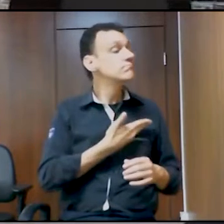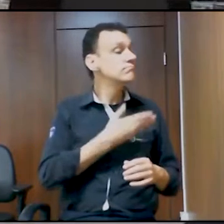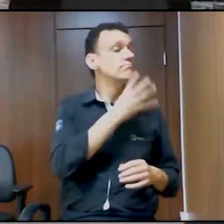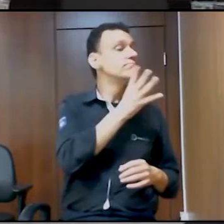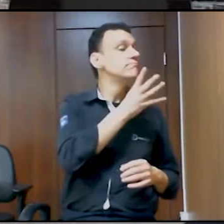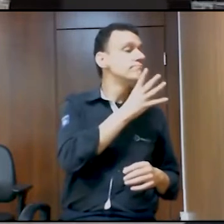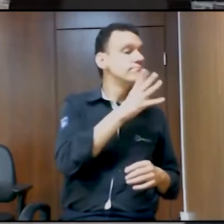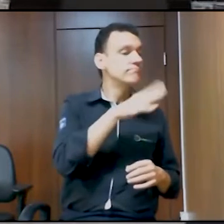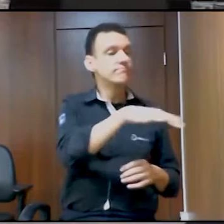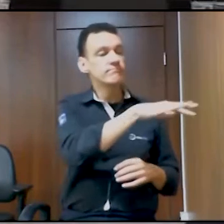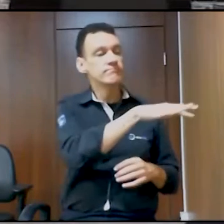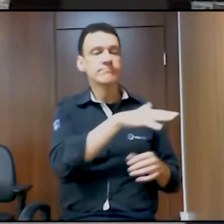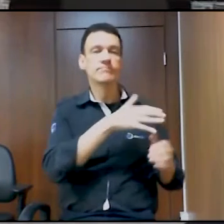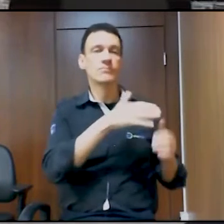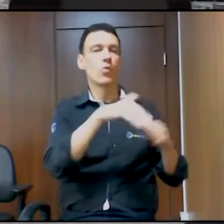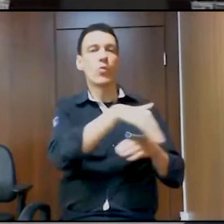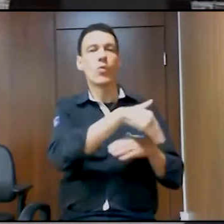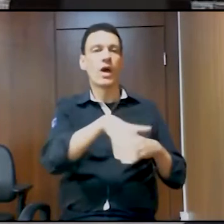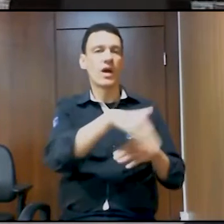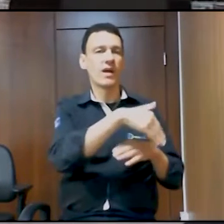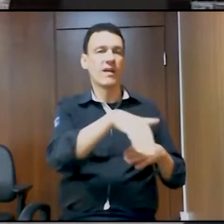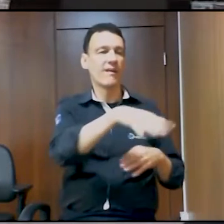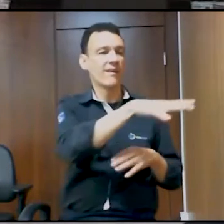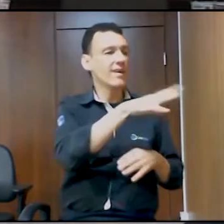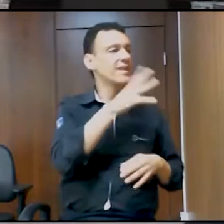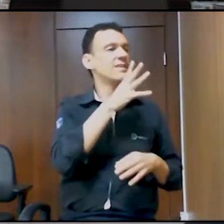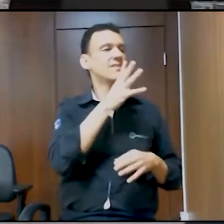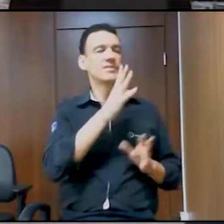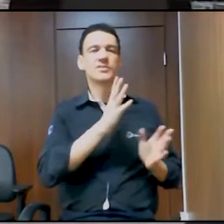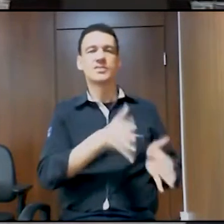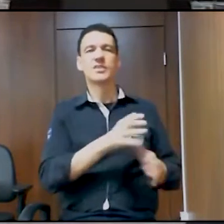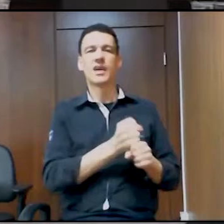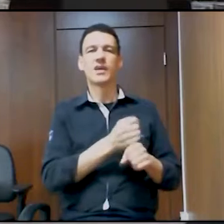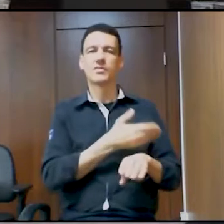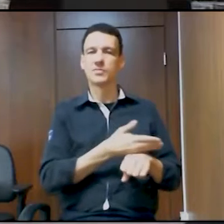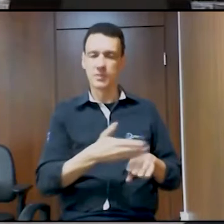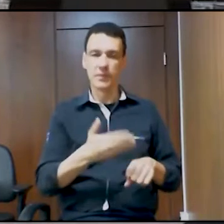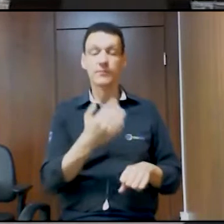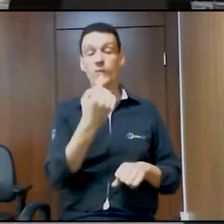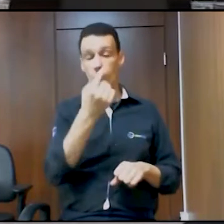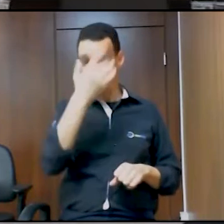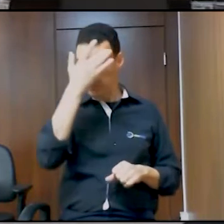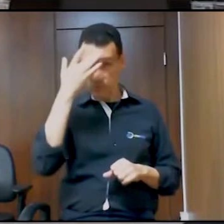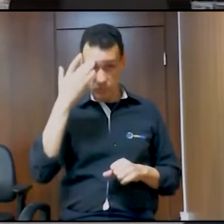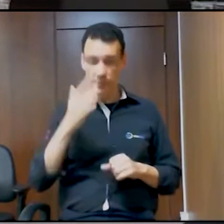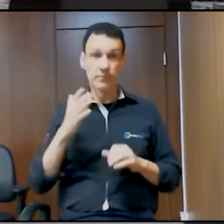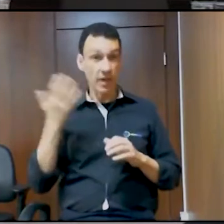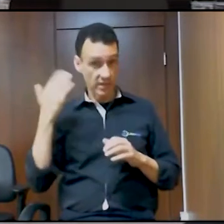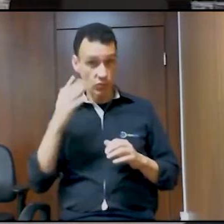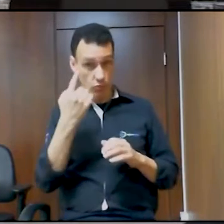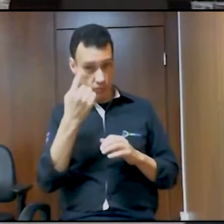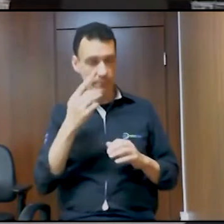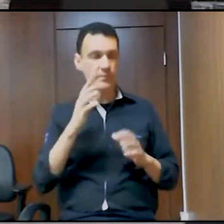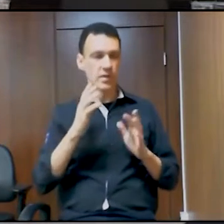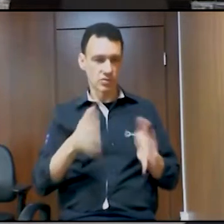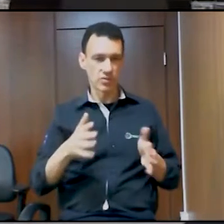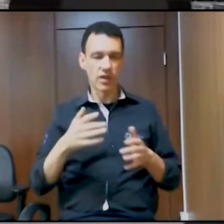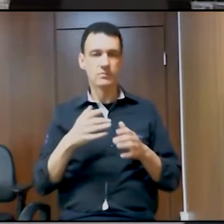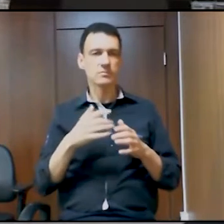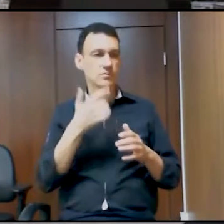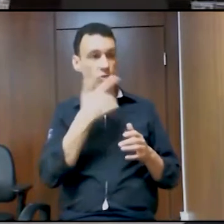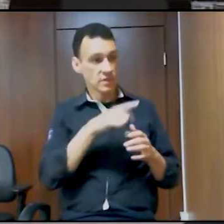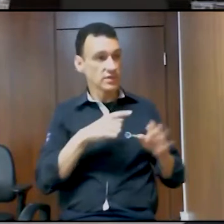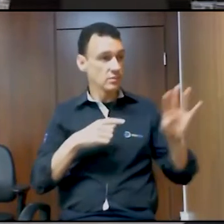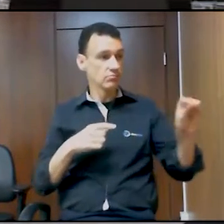serviços. Uma pessoa manifestou, já depois que a gente já tinha começado o processo de